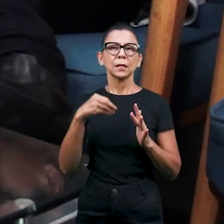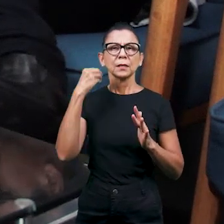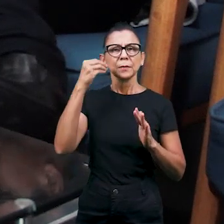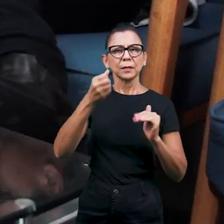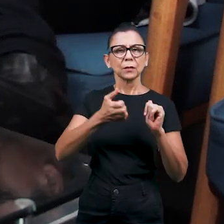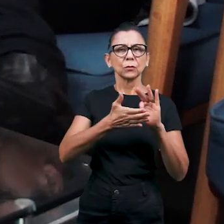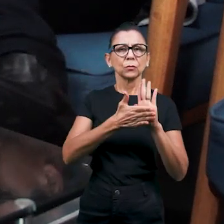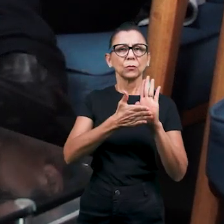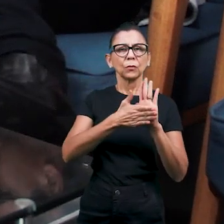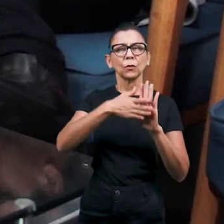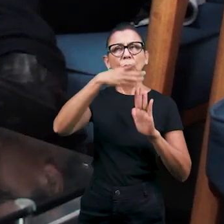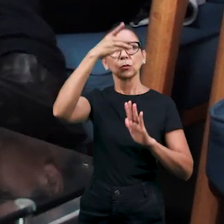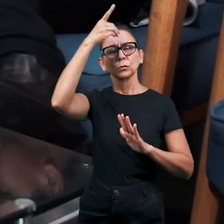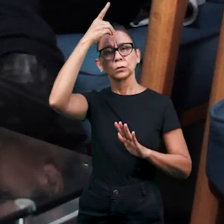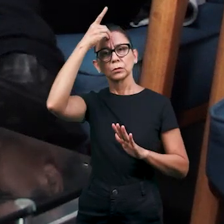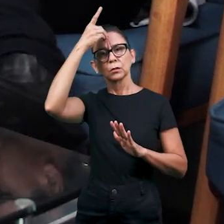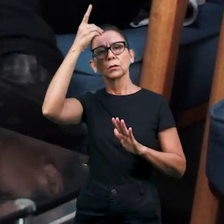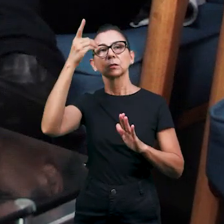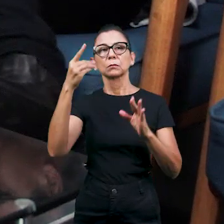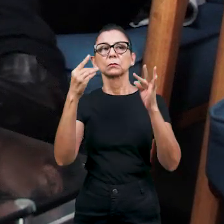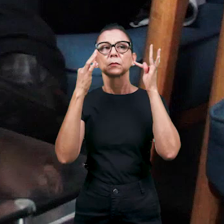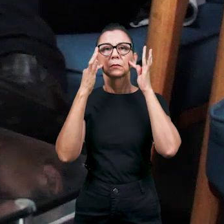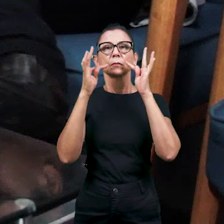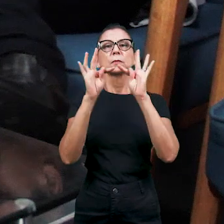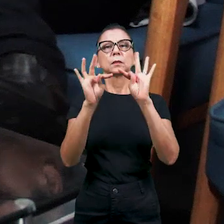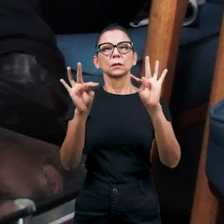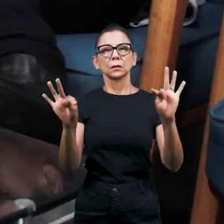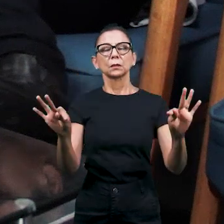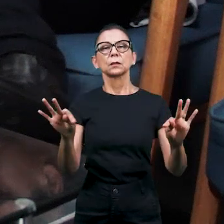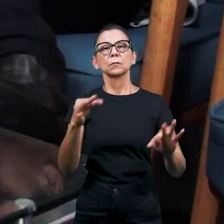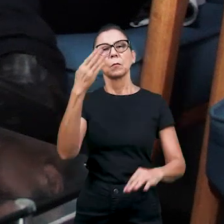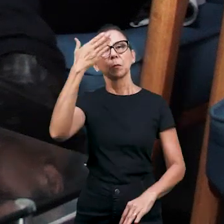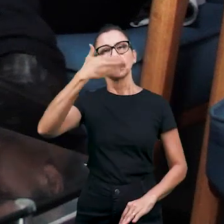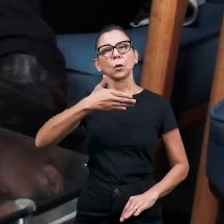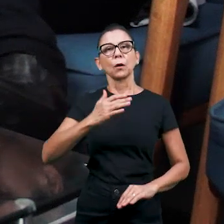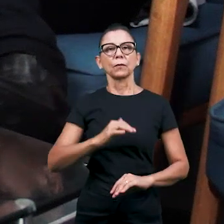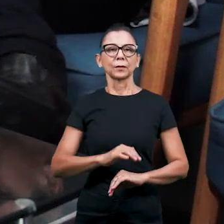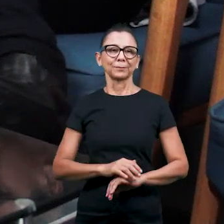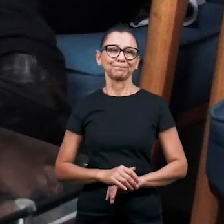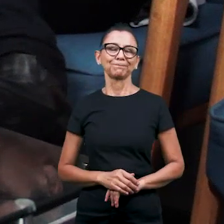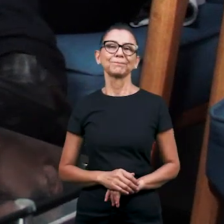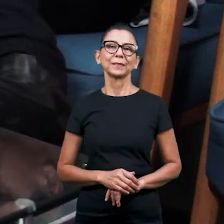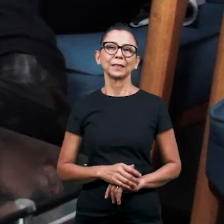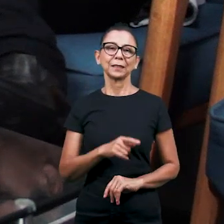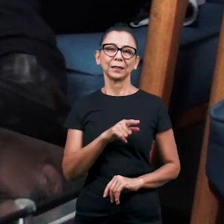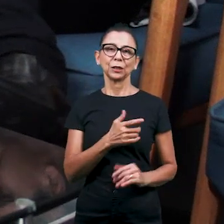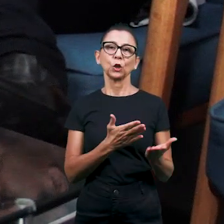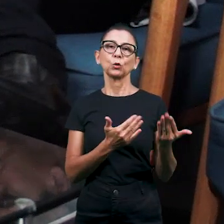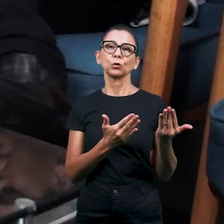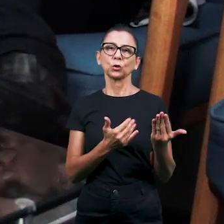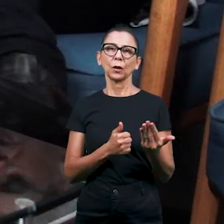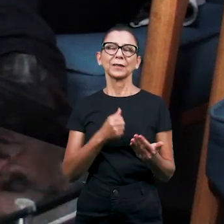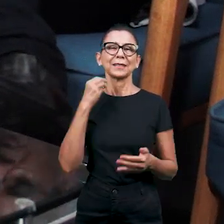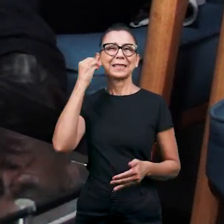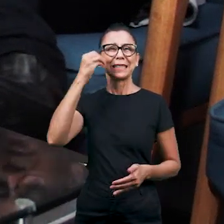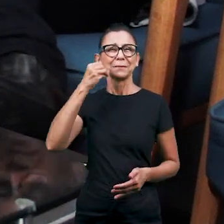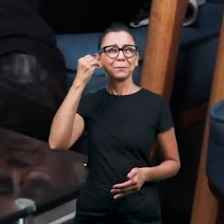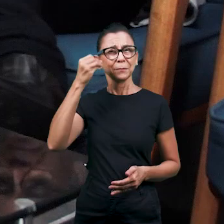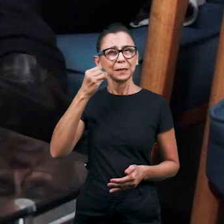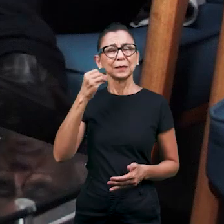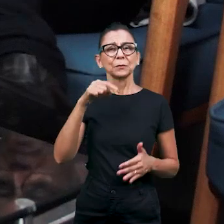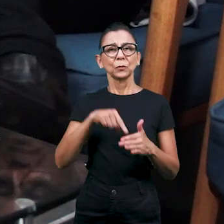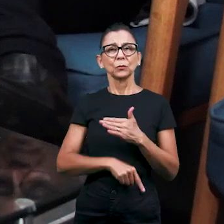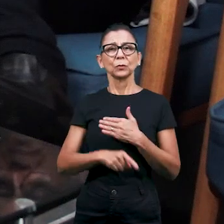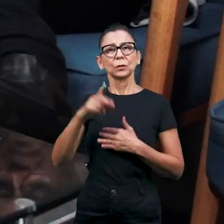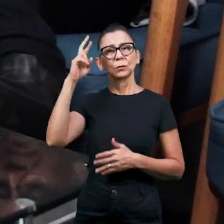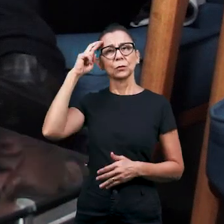dons. Esses testemunhos têm mostrado que os nossos jovens realmente não conhecem o Senhor só de ouvir falar. Glória a Jesus. Eles estão